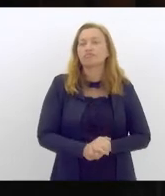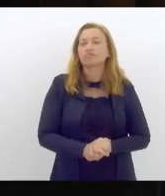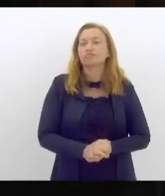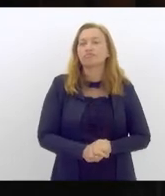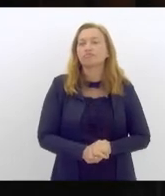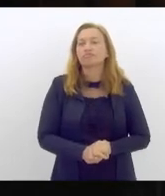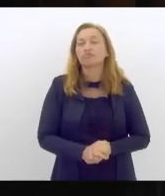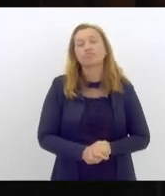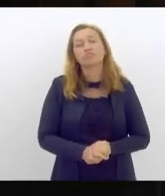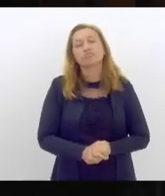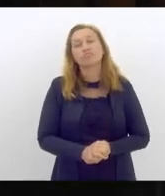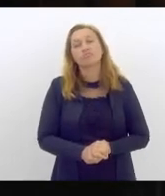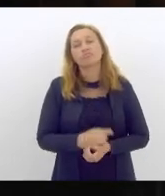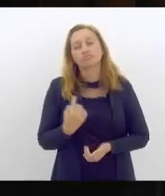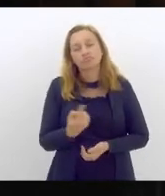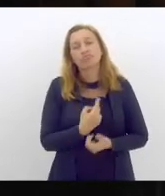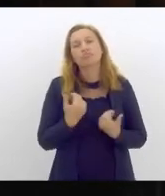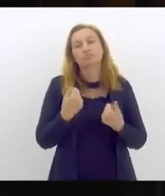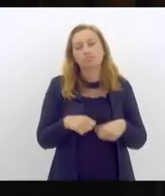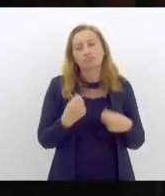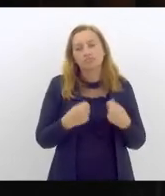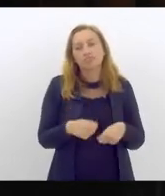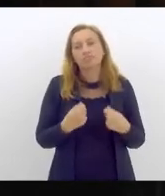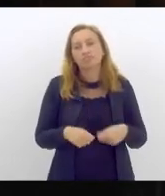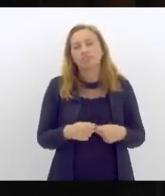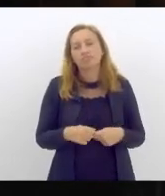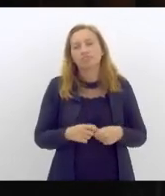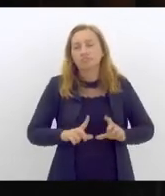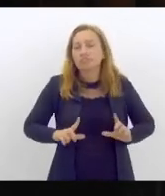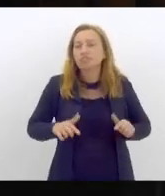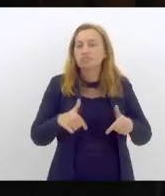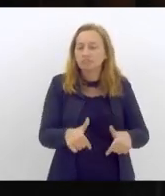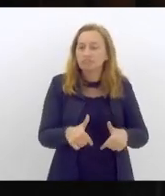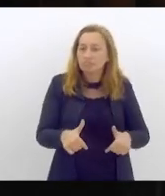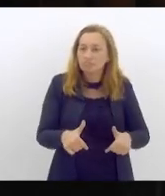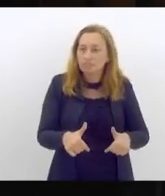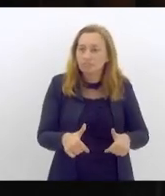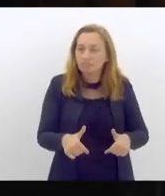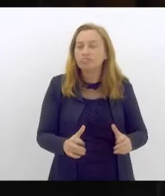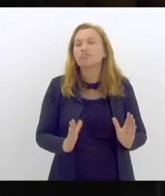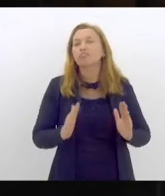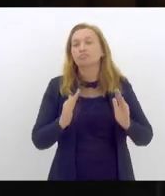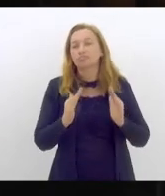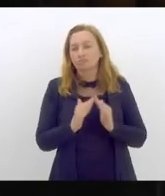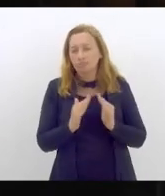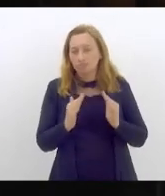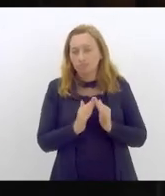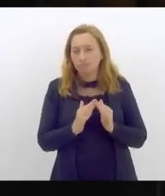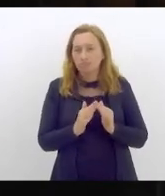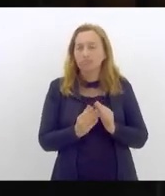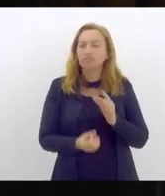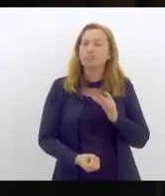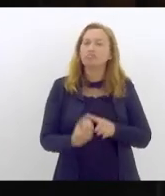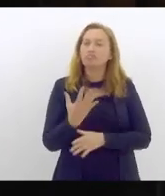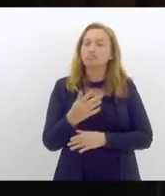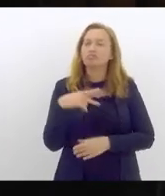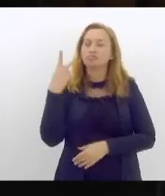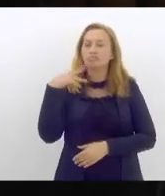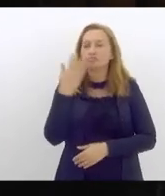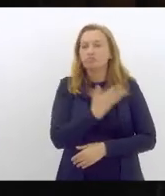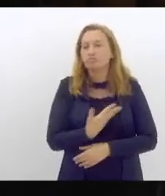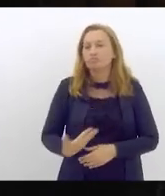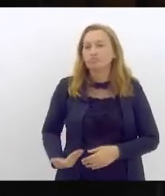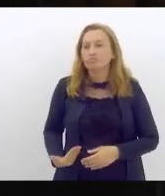para isso inclusive que a gente precisa de ações contundentes em casa para produção de políticas